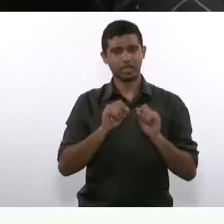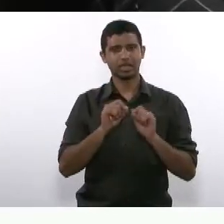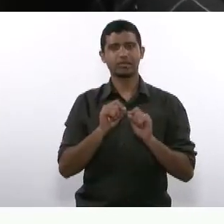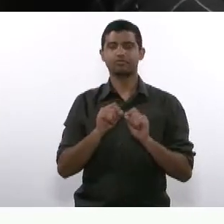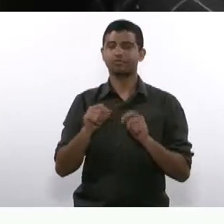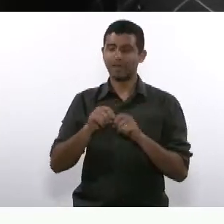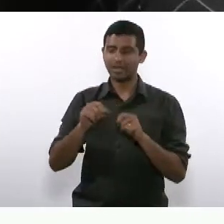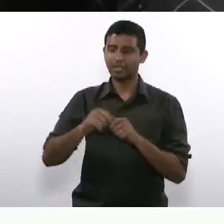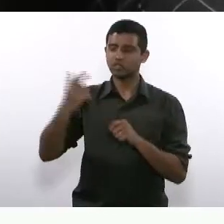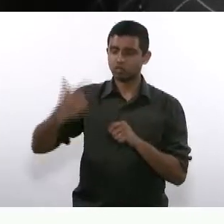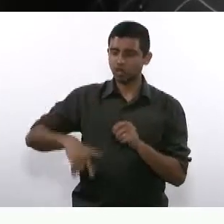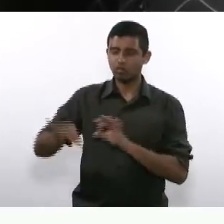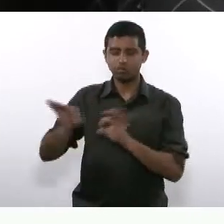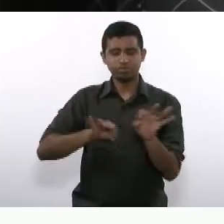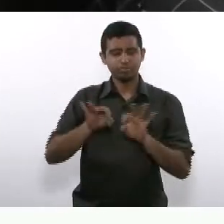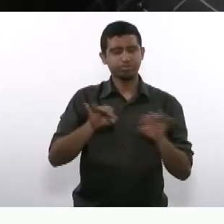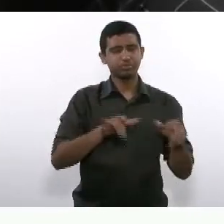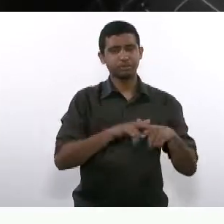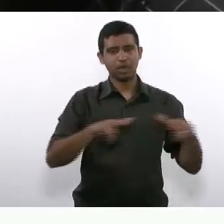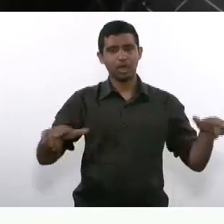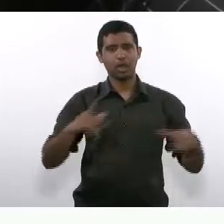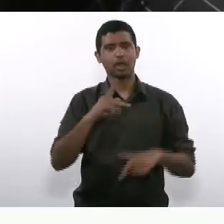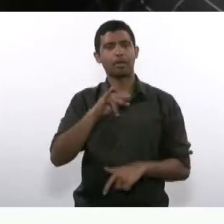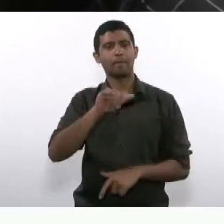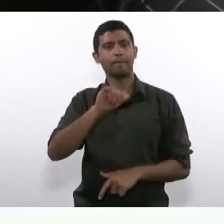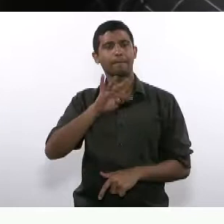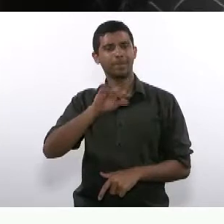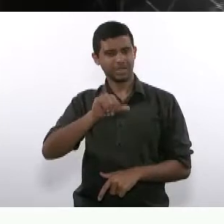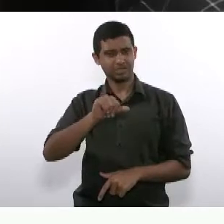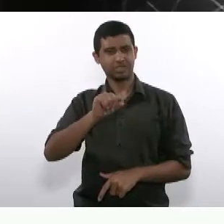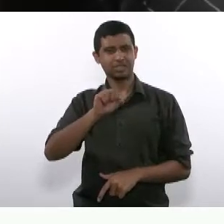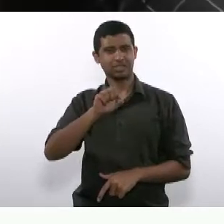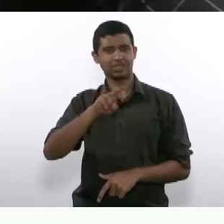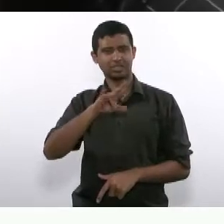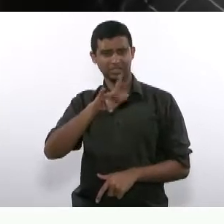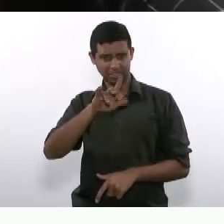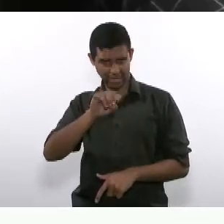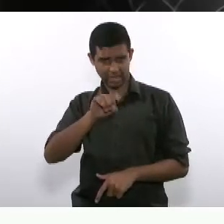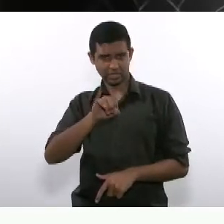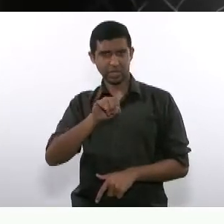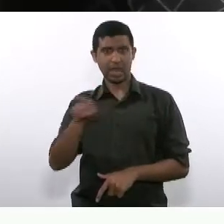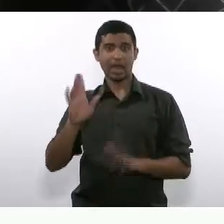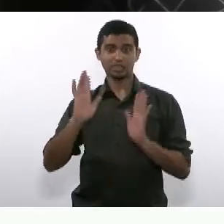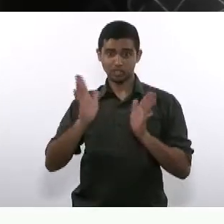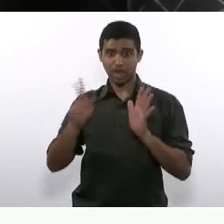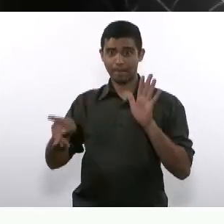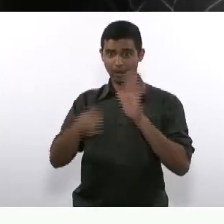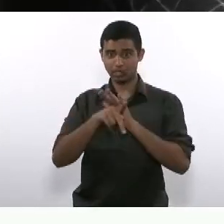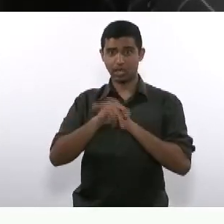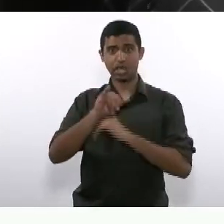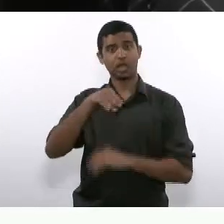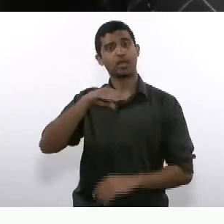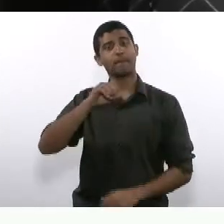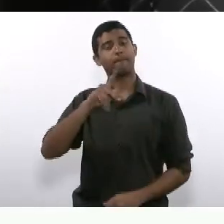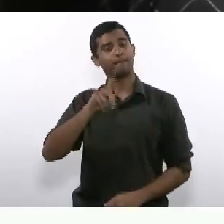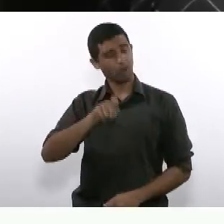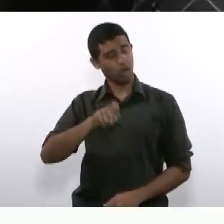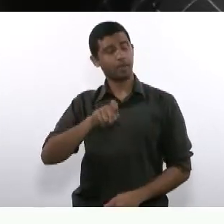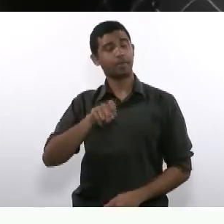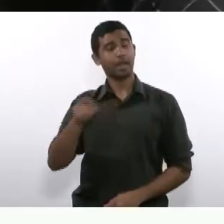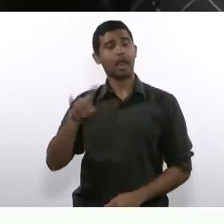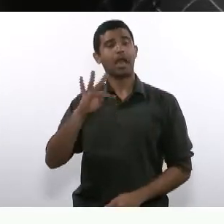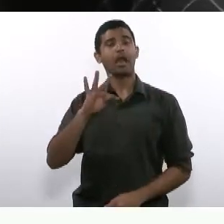Barros. O projeto já está na EMOP, na parte de topografia. Eu acredito que ano que vem a gente já consiga